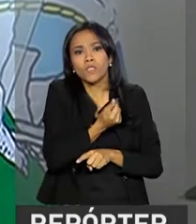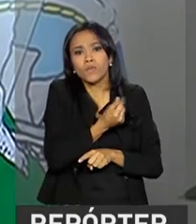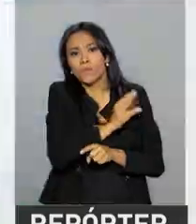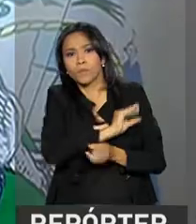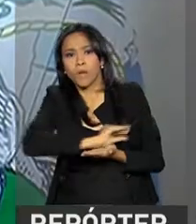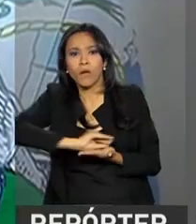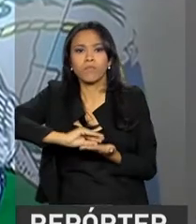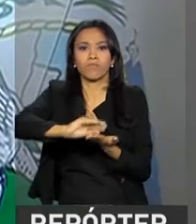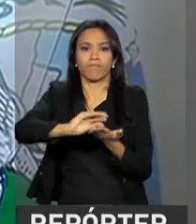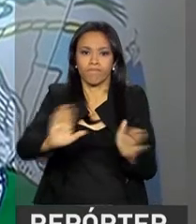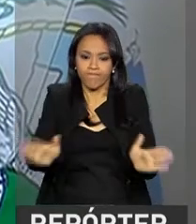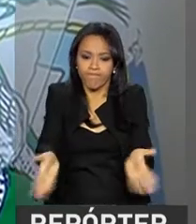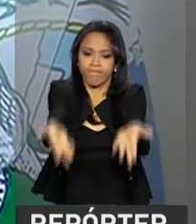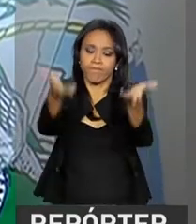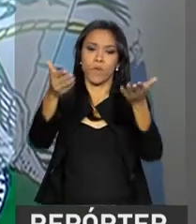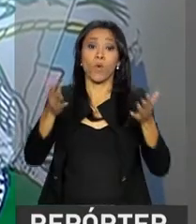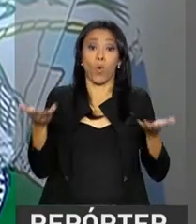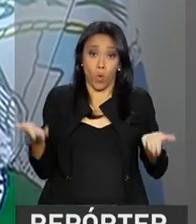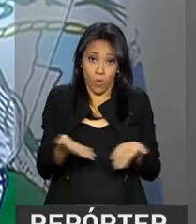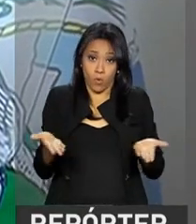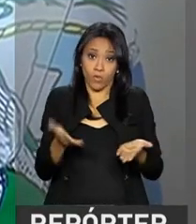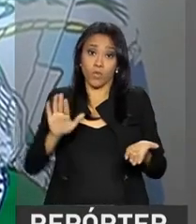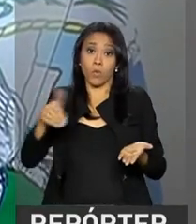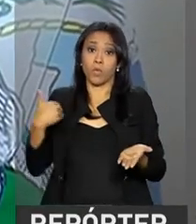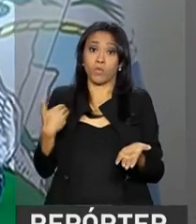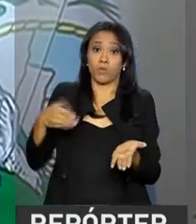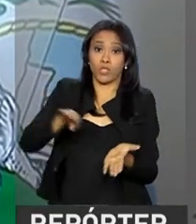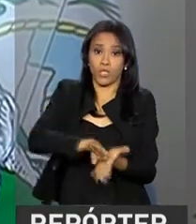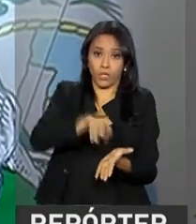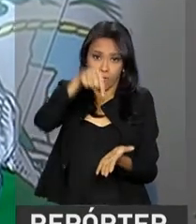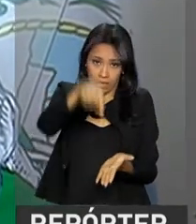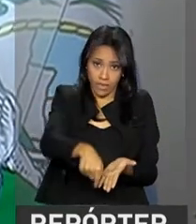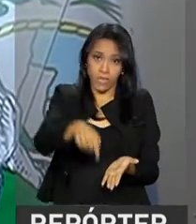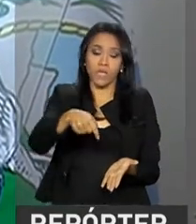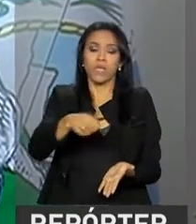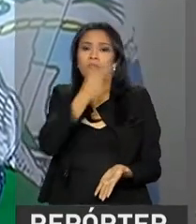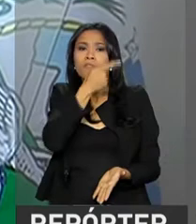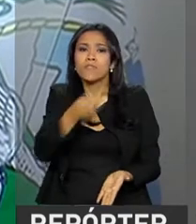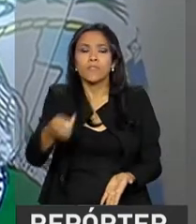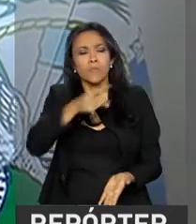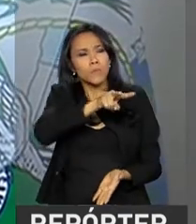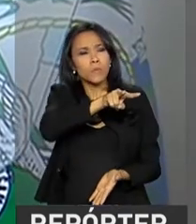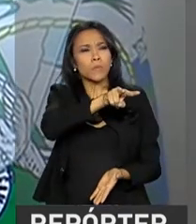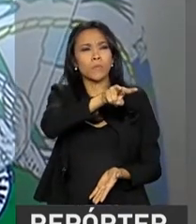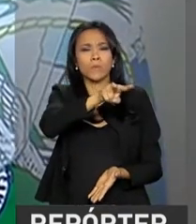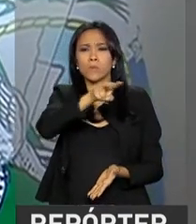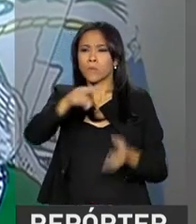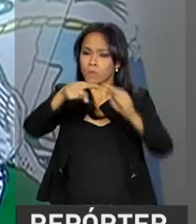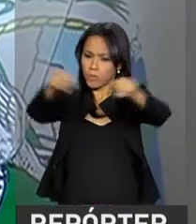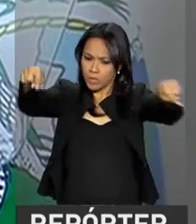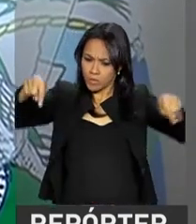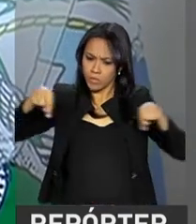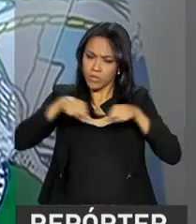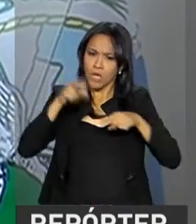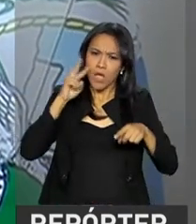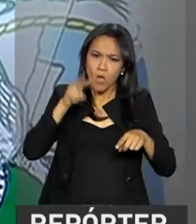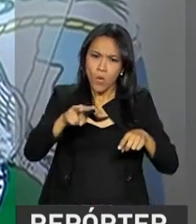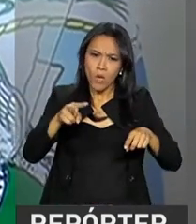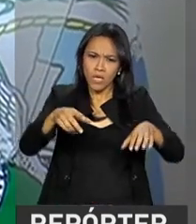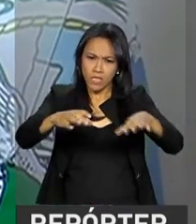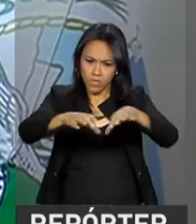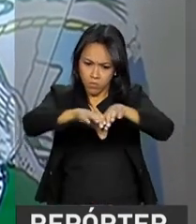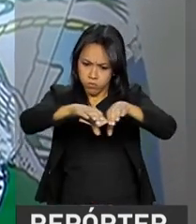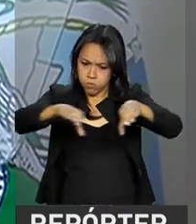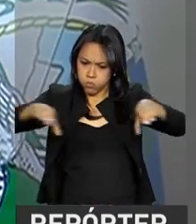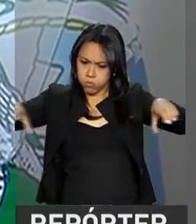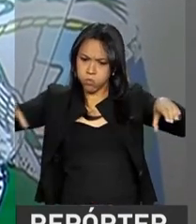sendo hoje quando chego aqui e visitou as dependências do instituto cérebro especialmente este é país extraordinário que